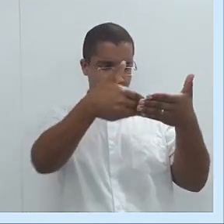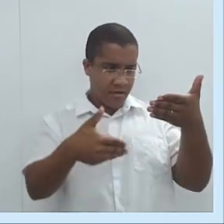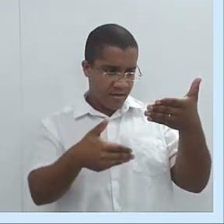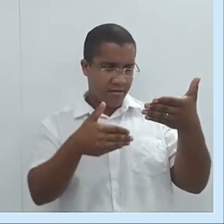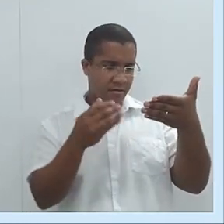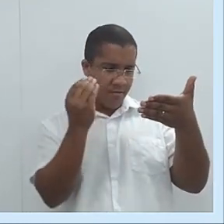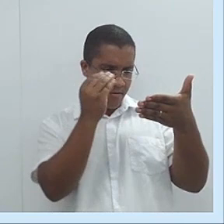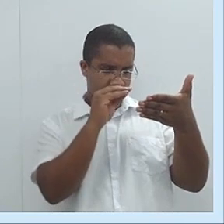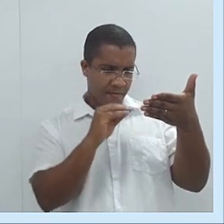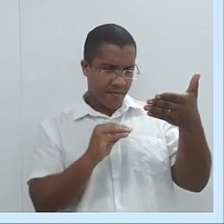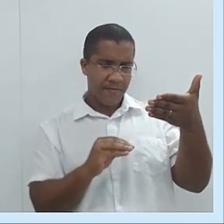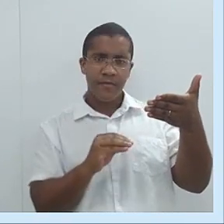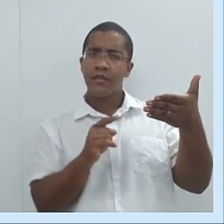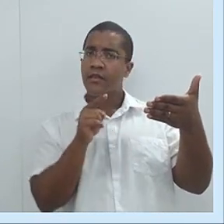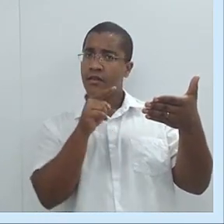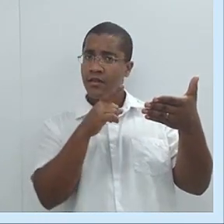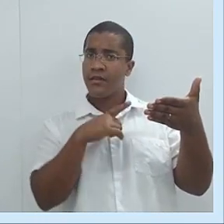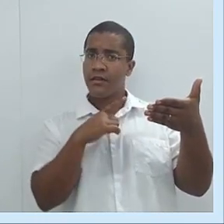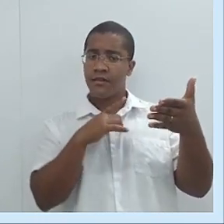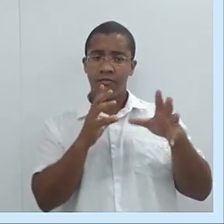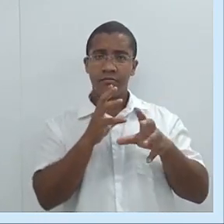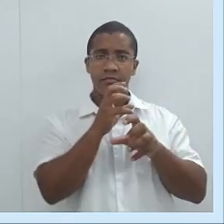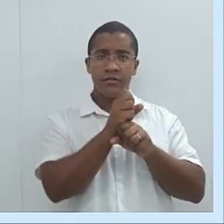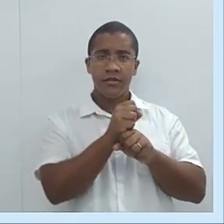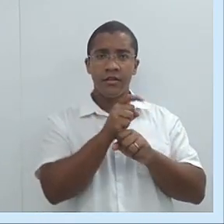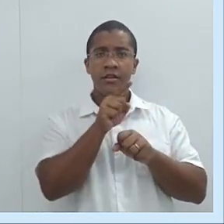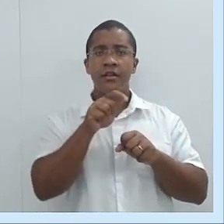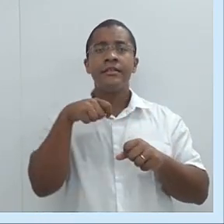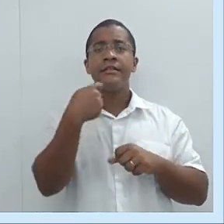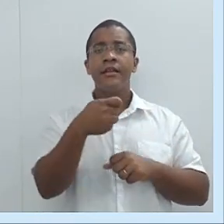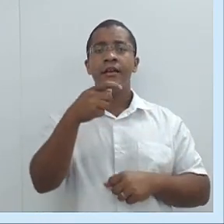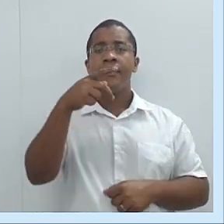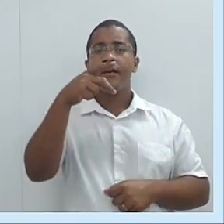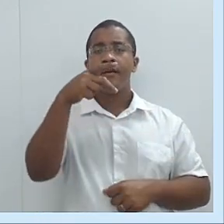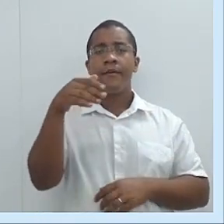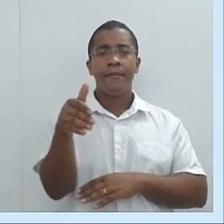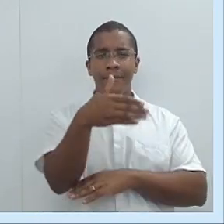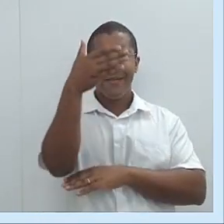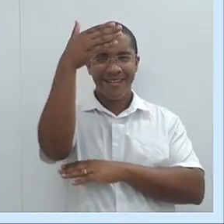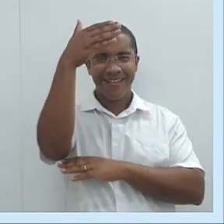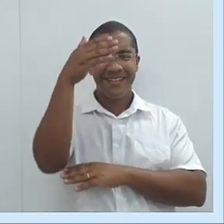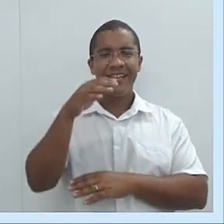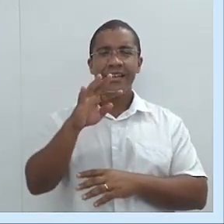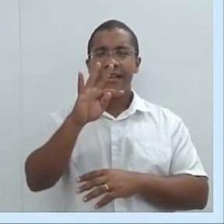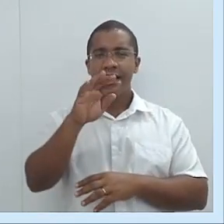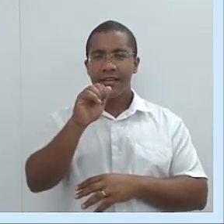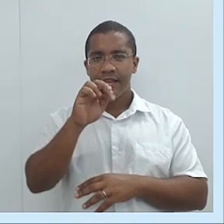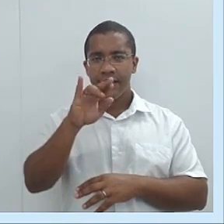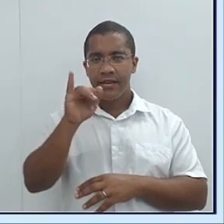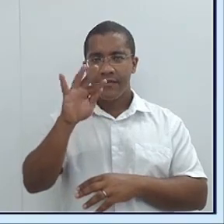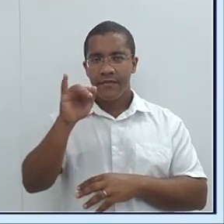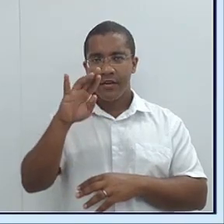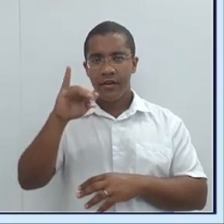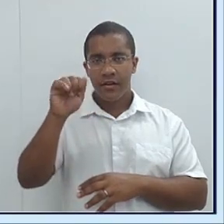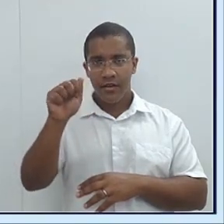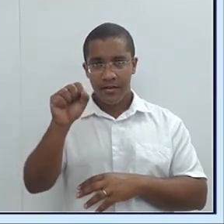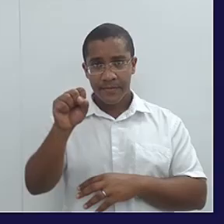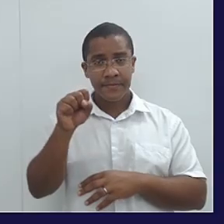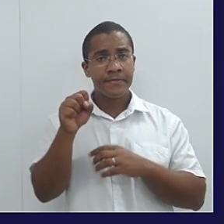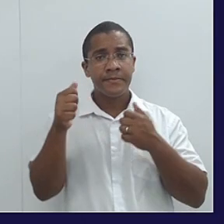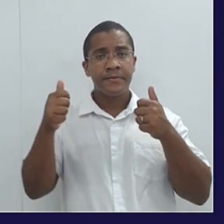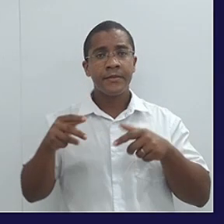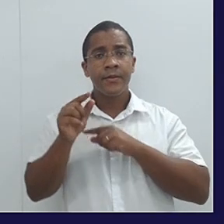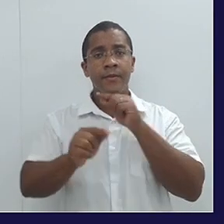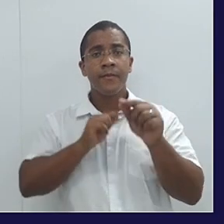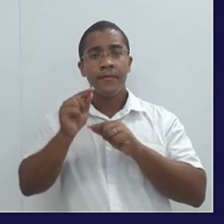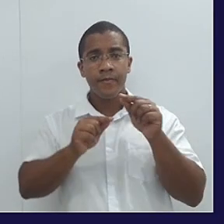conta, né? E nessa conta a gente tem aí o que a gente chama de bandeiras tarifárias. Quando se fala de bandeiras